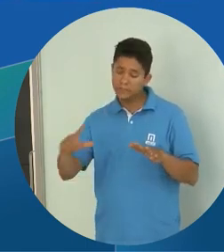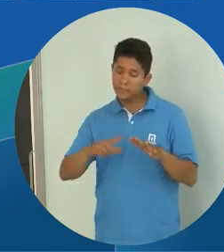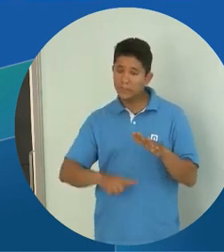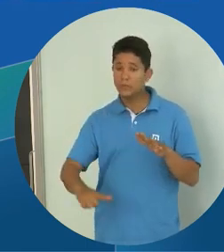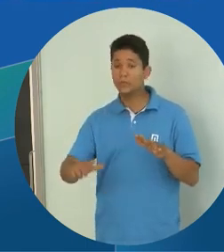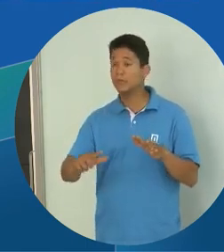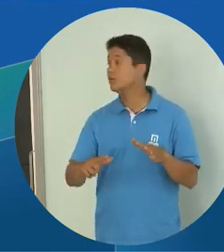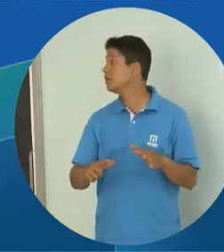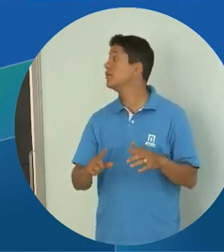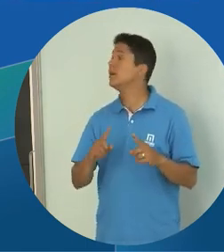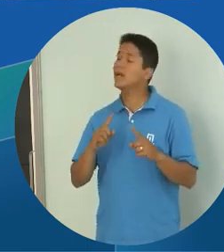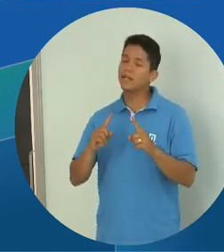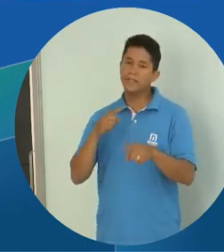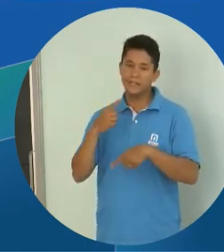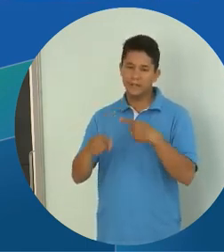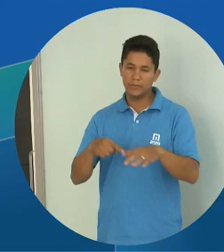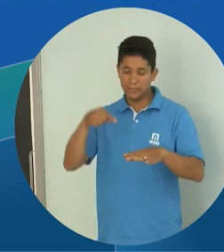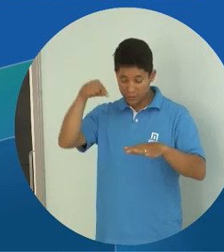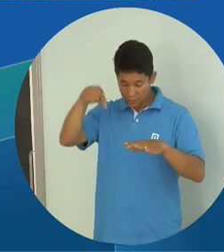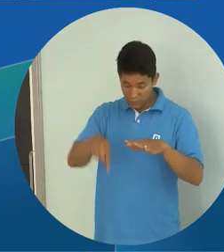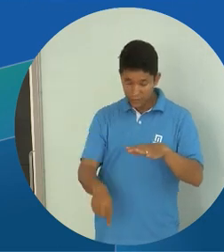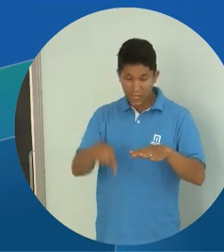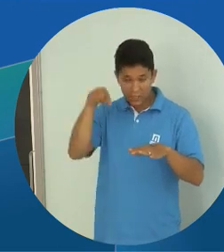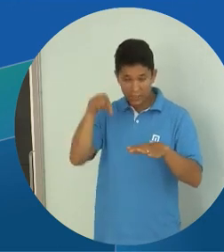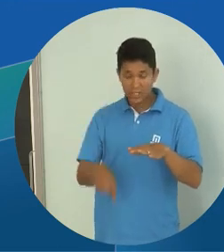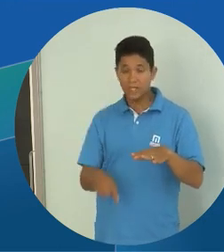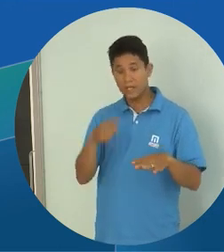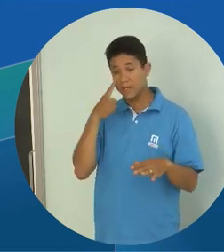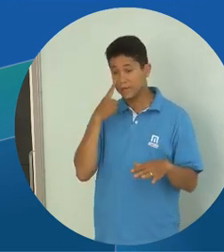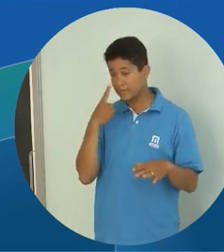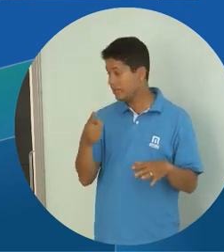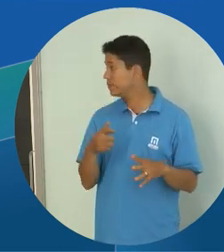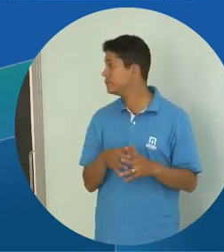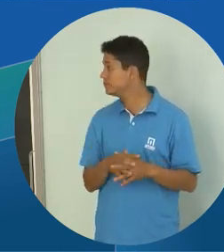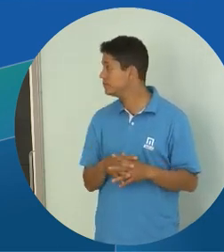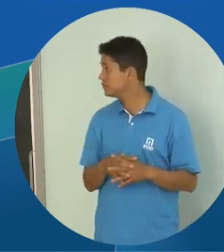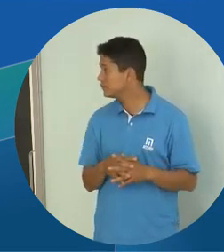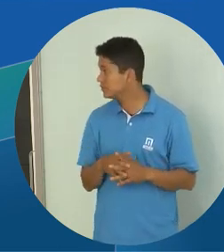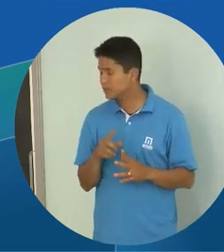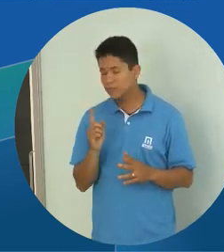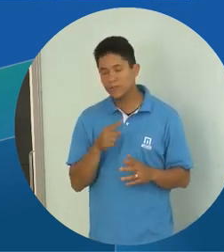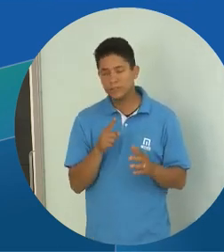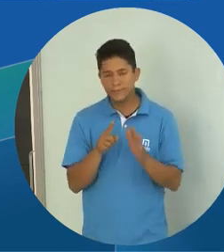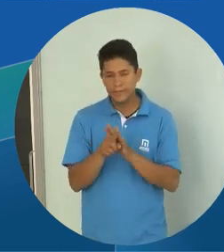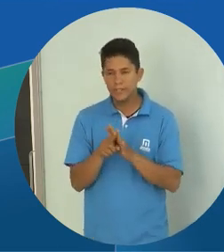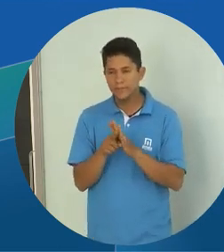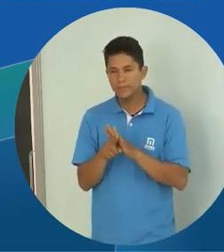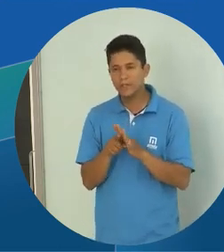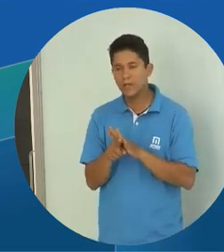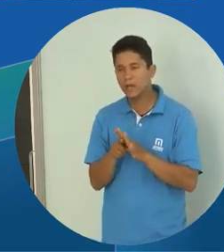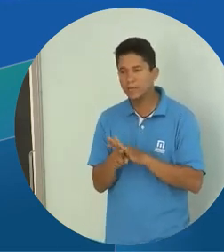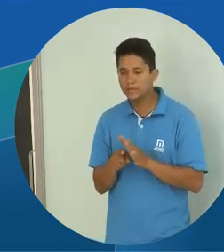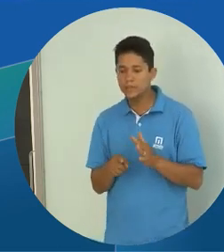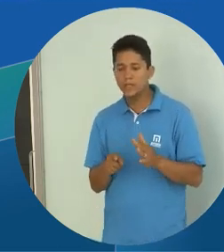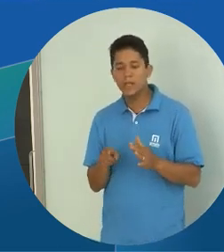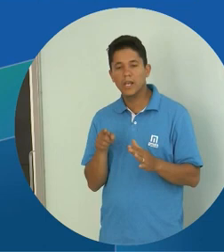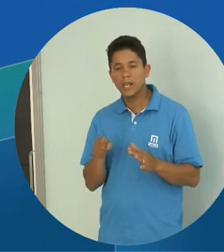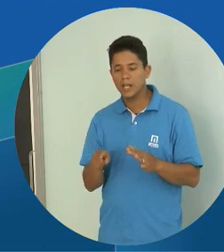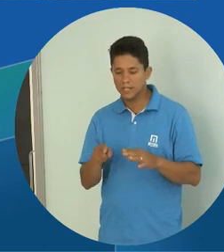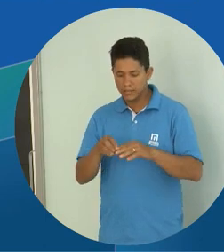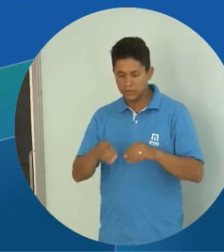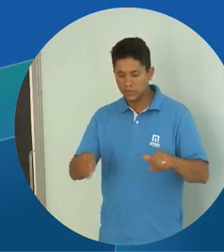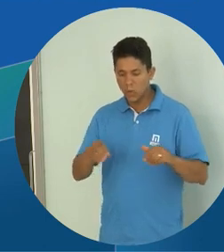aí, através dessa sondagem, né, esse é um dos casos, a gente verificou a permeabilidade do